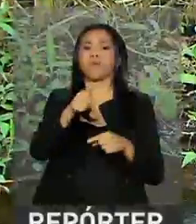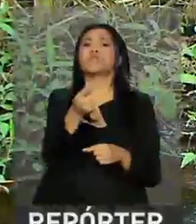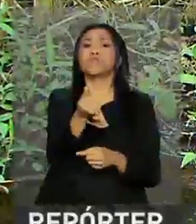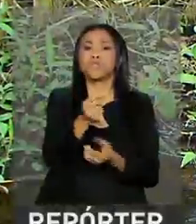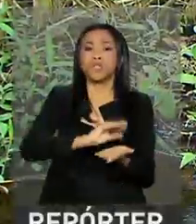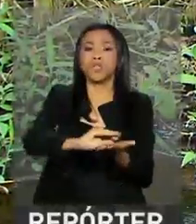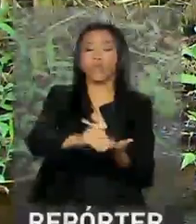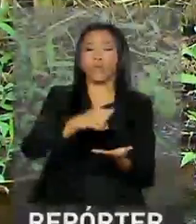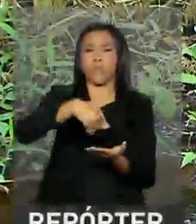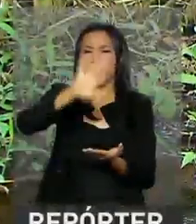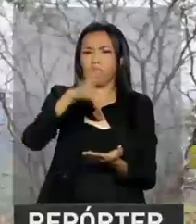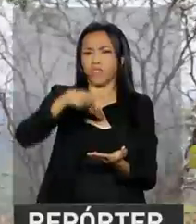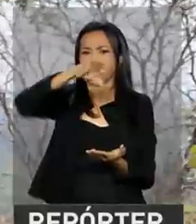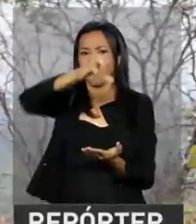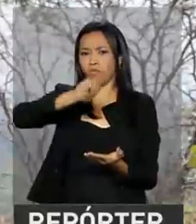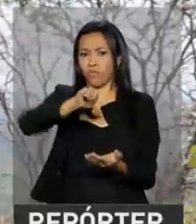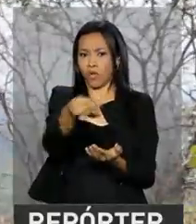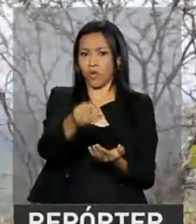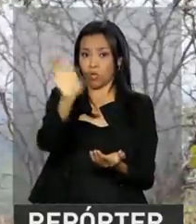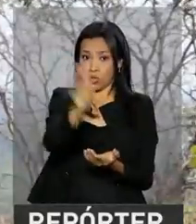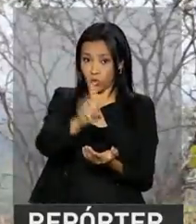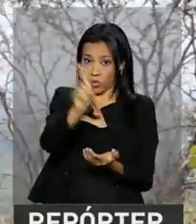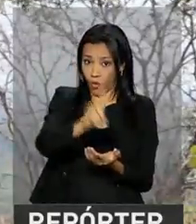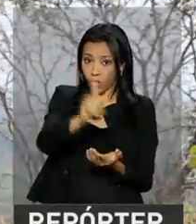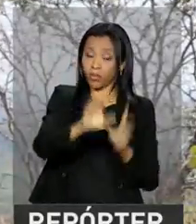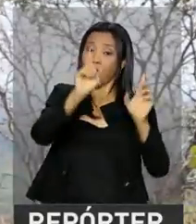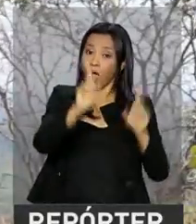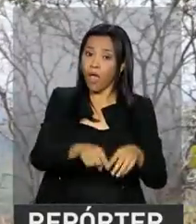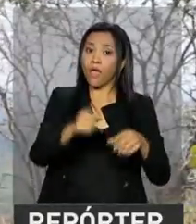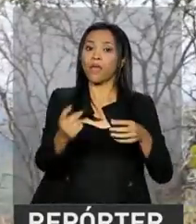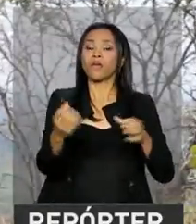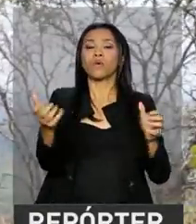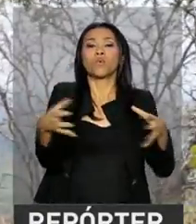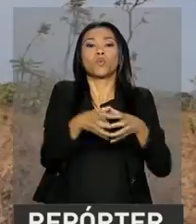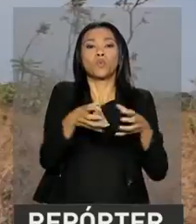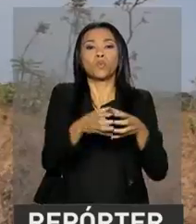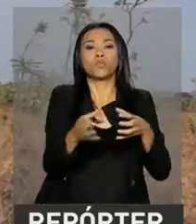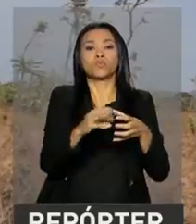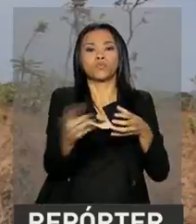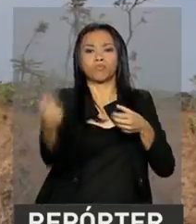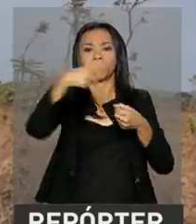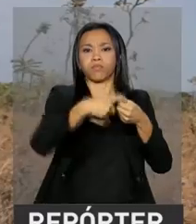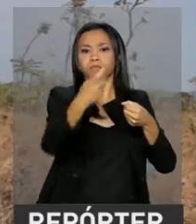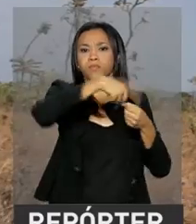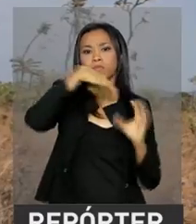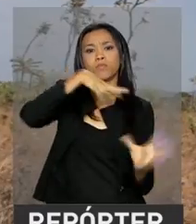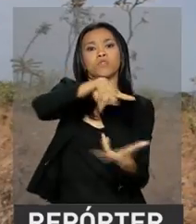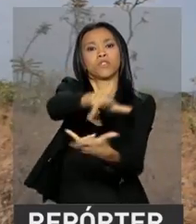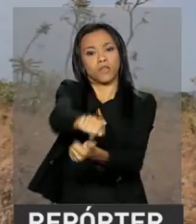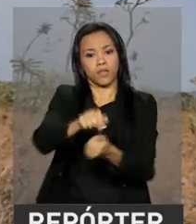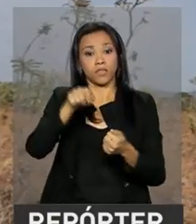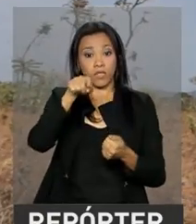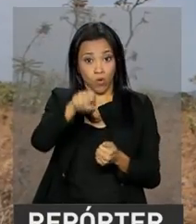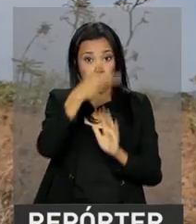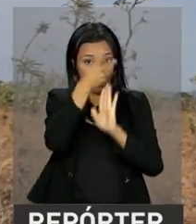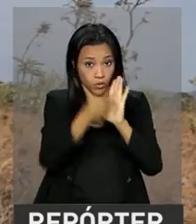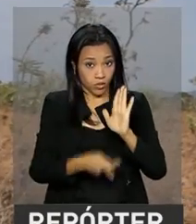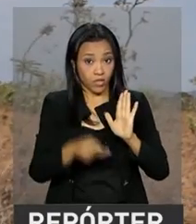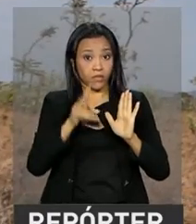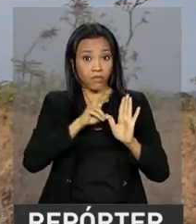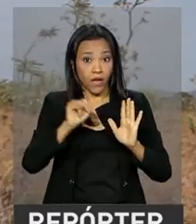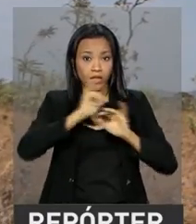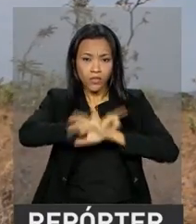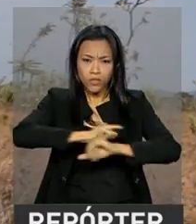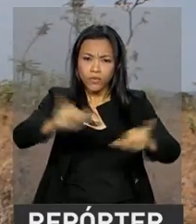Milhões de Dólares financiados por organismos internacionais o projeto deve divulgar os primeiros dados sobre a área